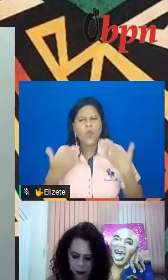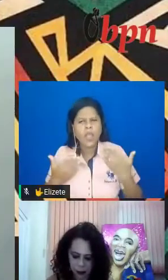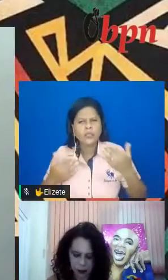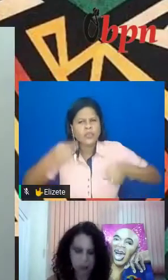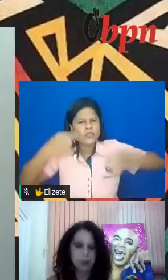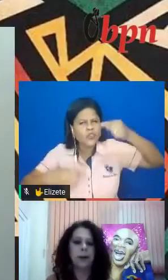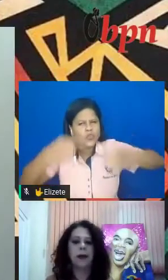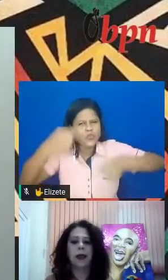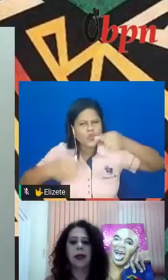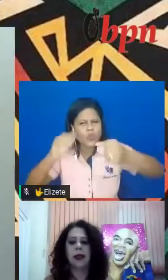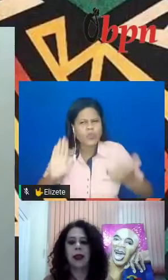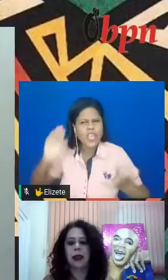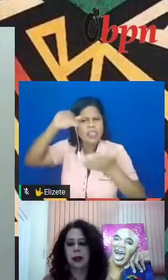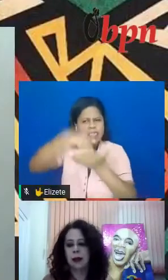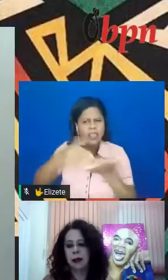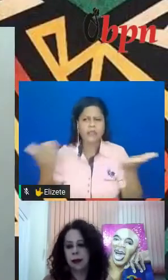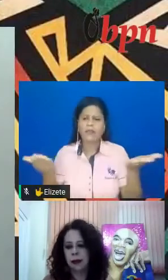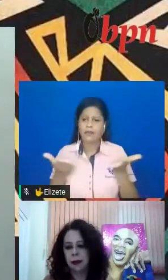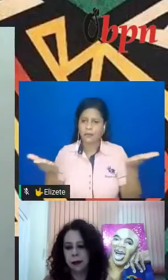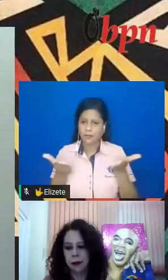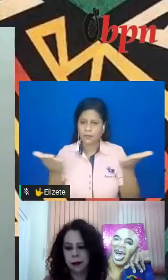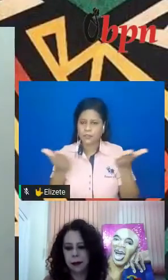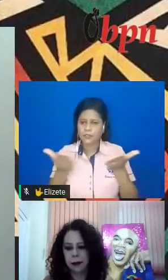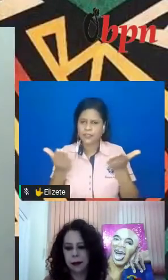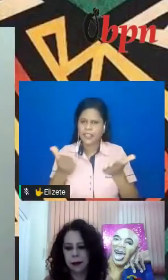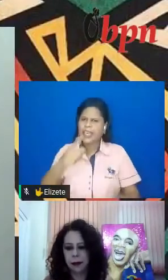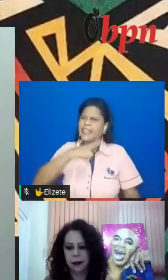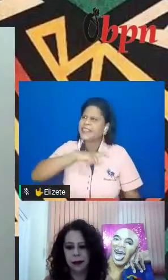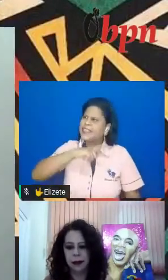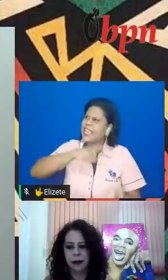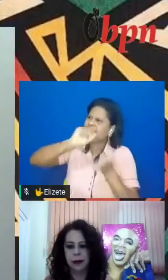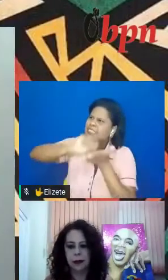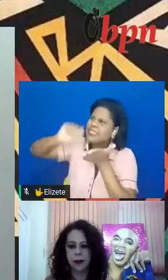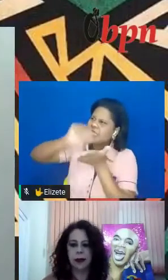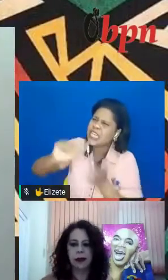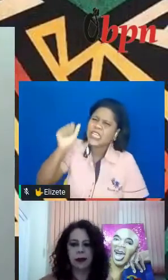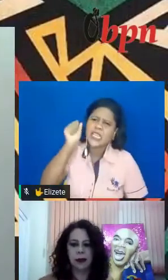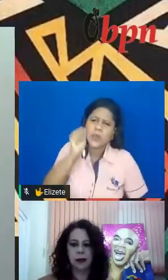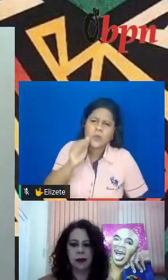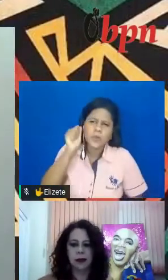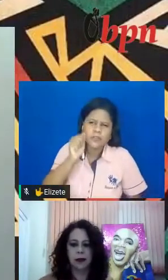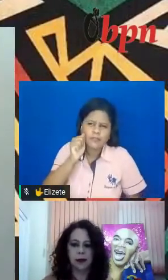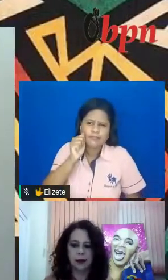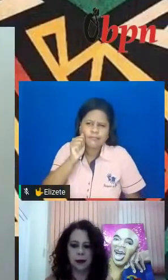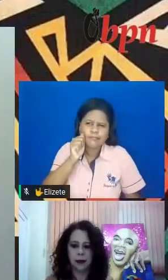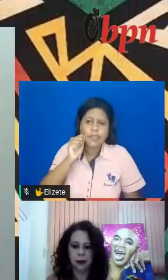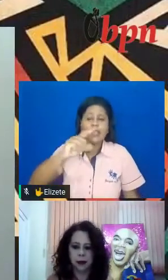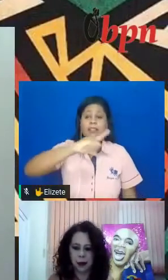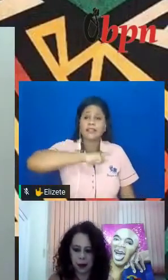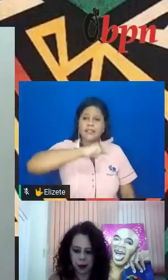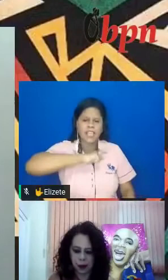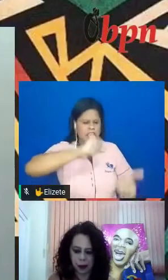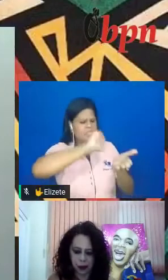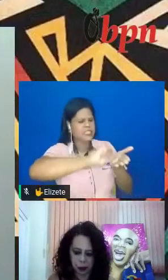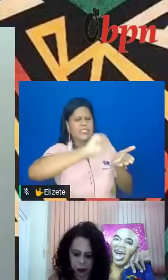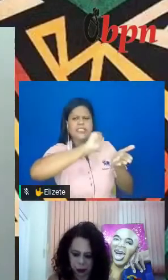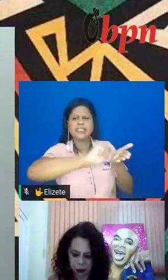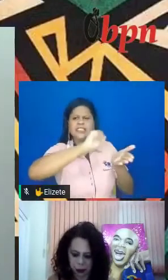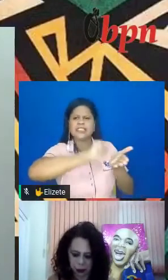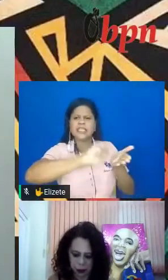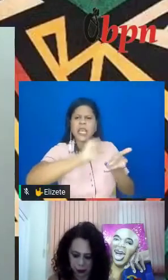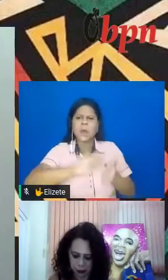né, haveria uma escrita de mulheres, haveria uma escrita de mulheres